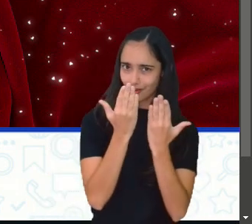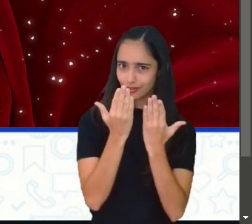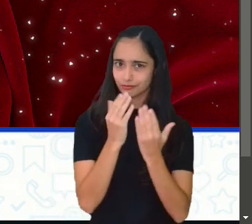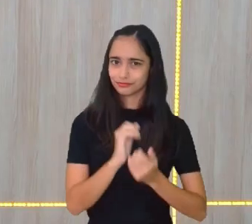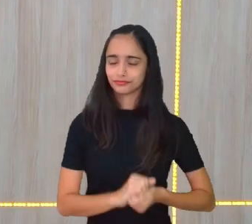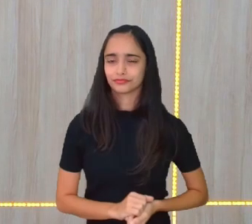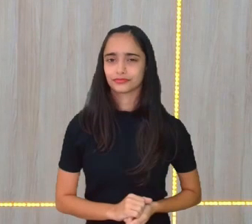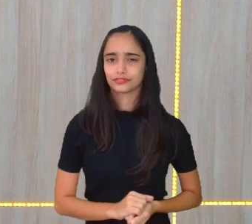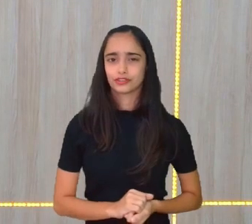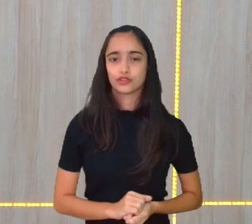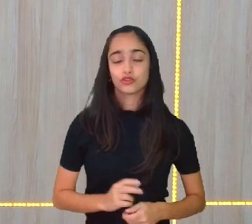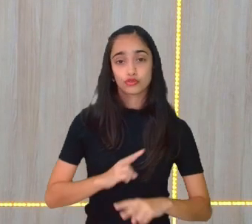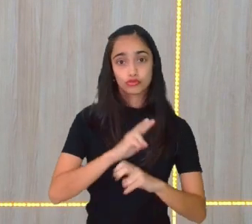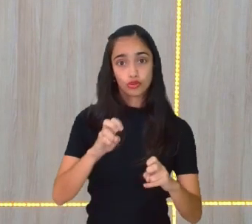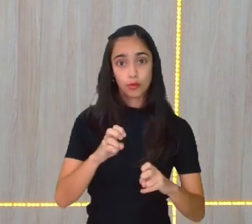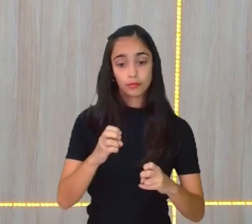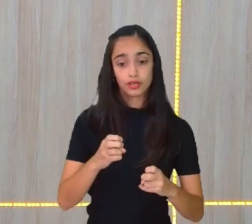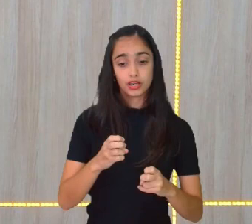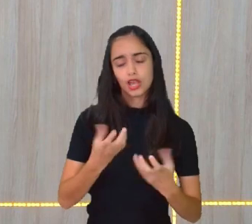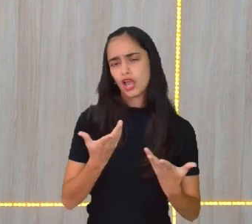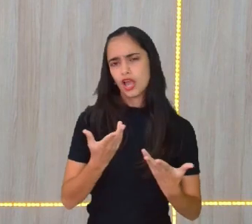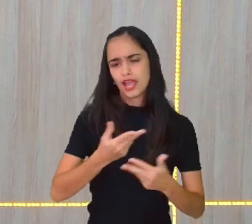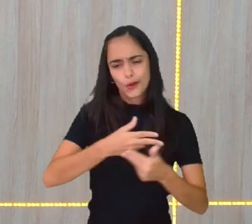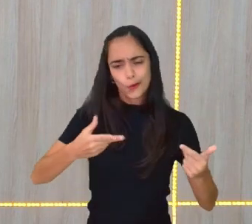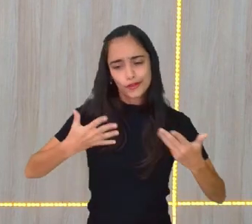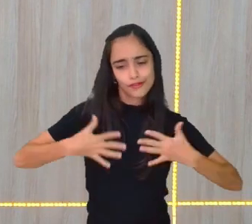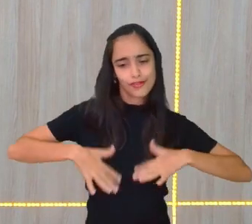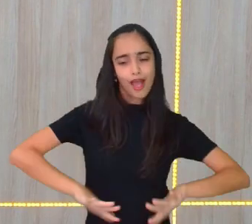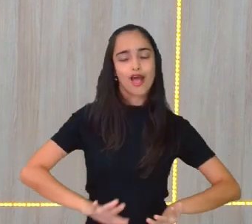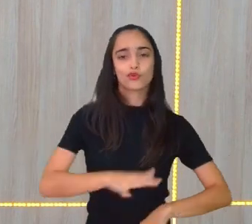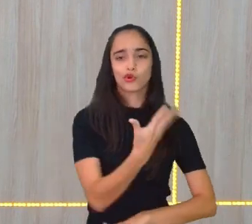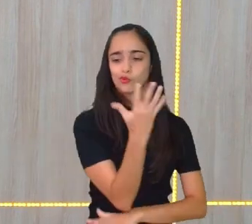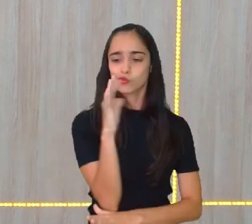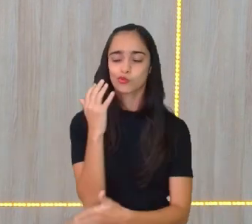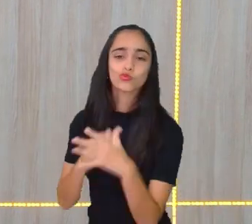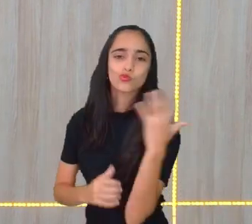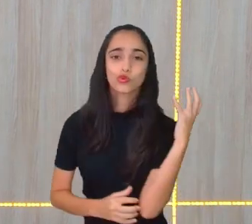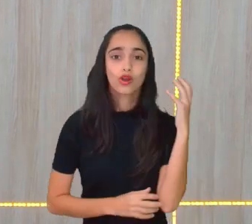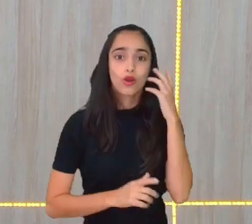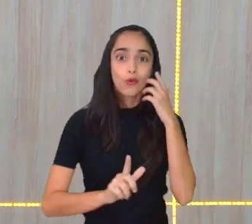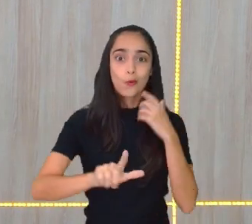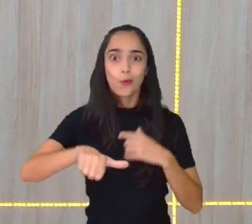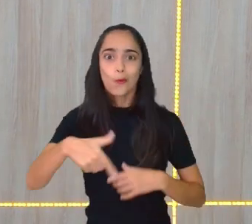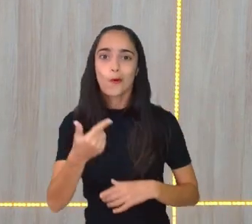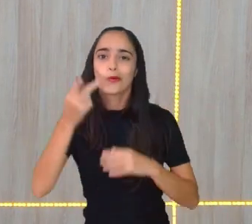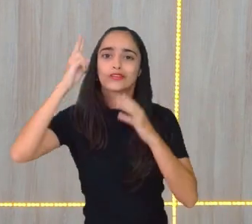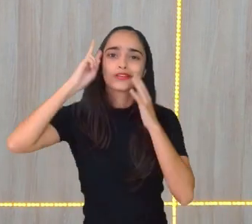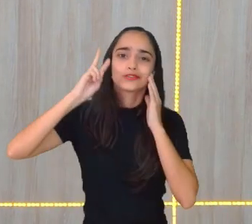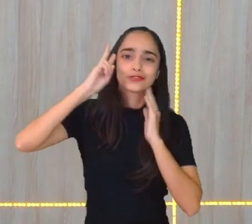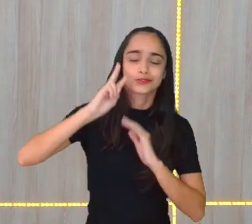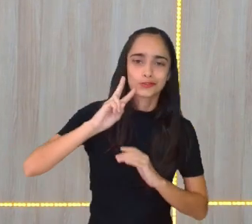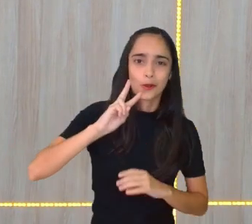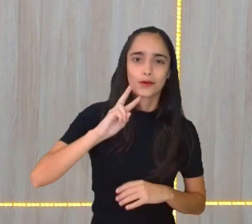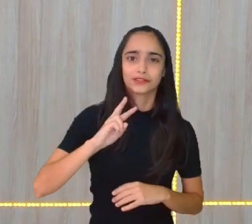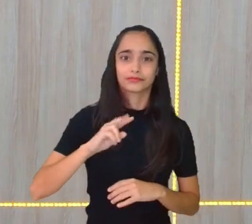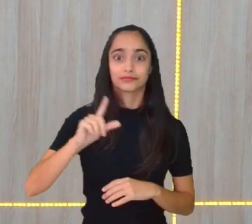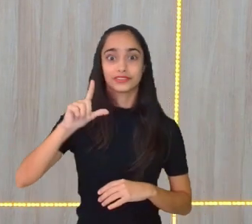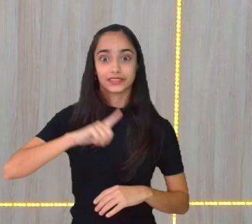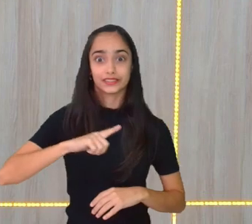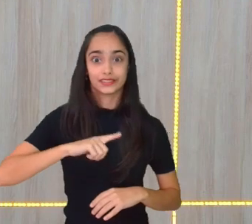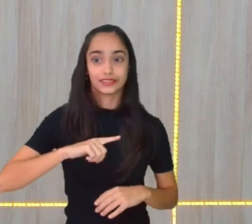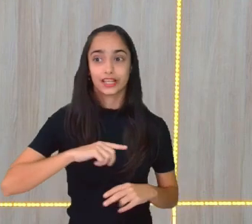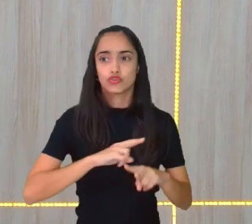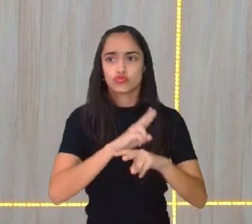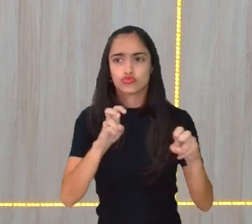os recursos da natureza com uma outra história, com uma outra narrativa, intitulada Por Duas Asas de